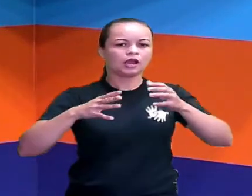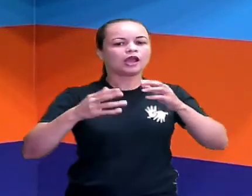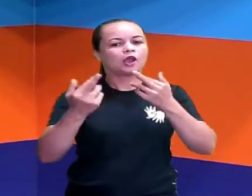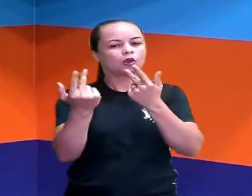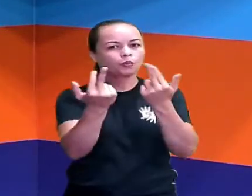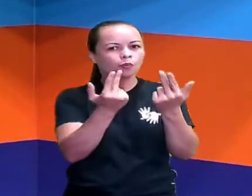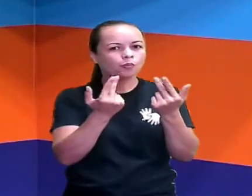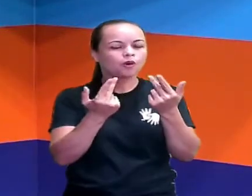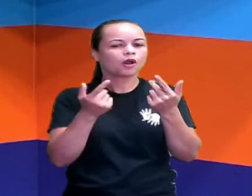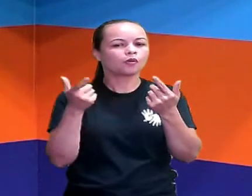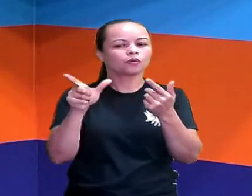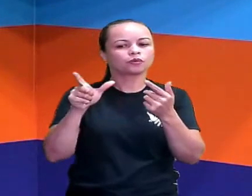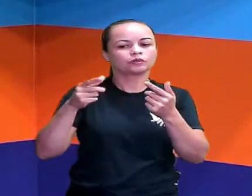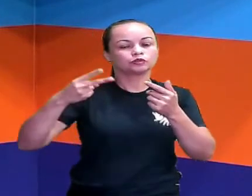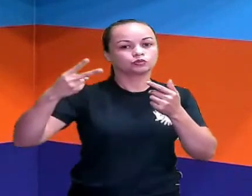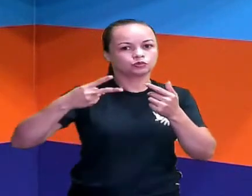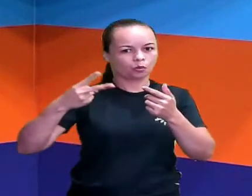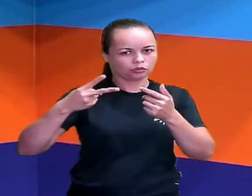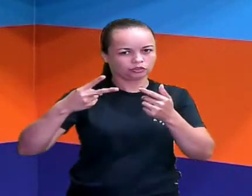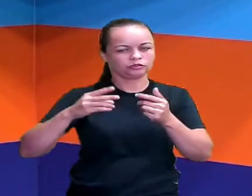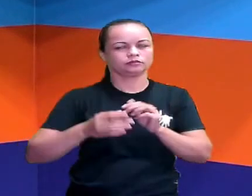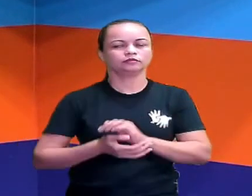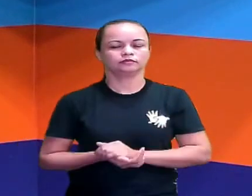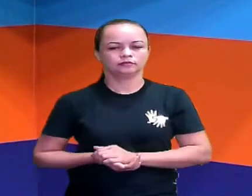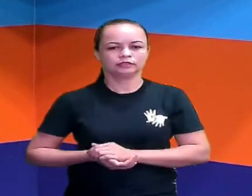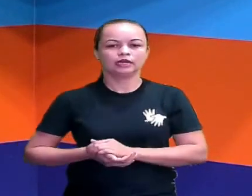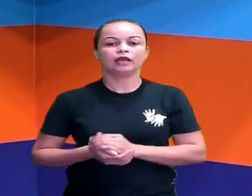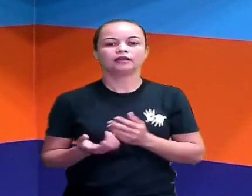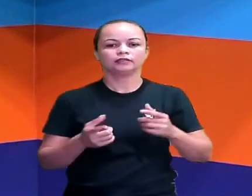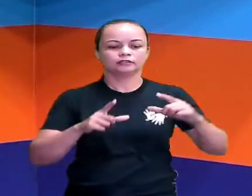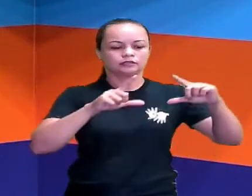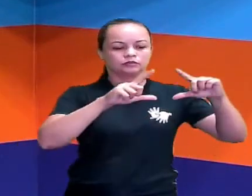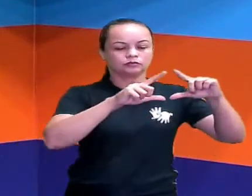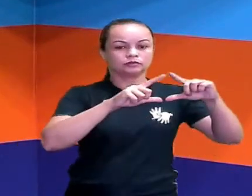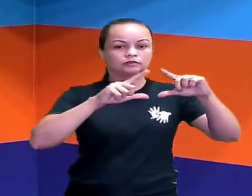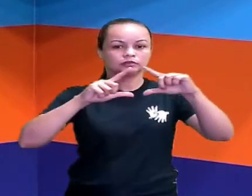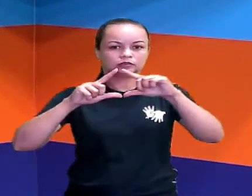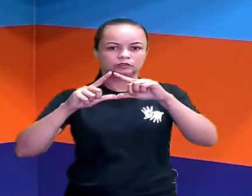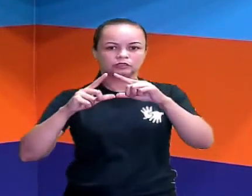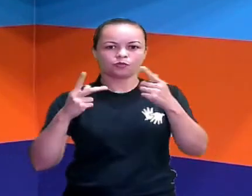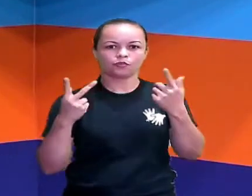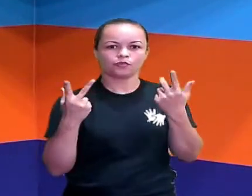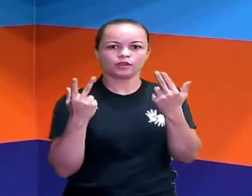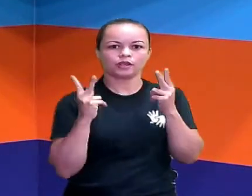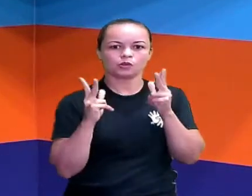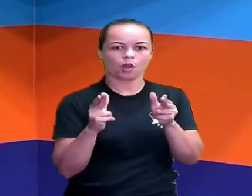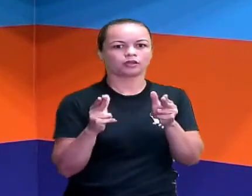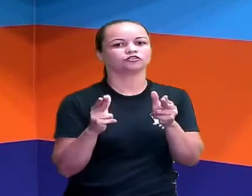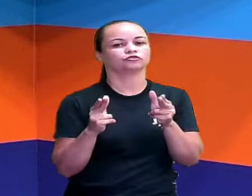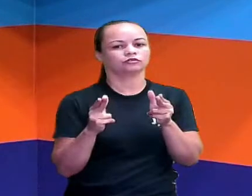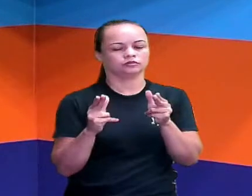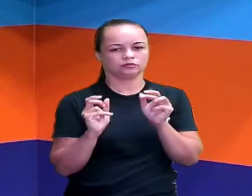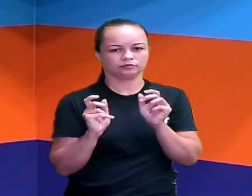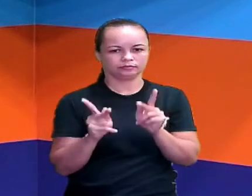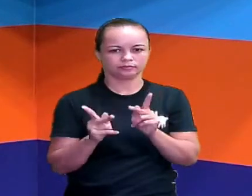meu triângulo 2, tá certo? Eles são o quê? Idênticos, ok?